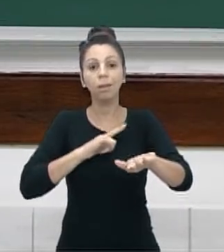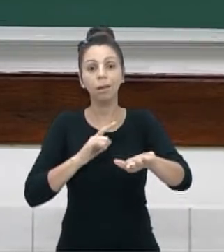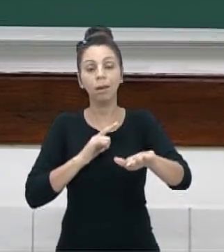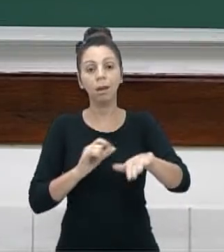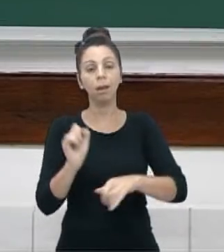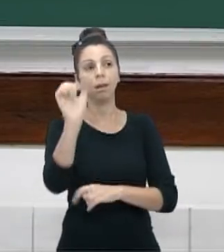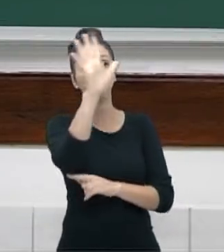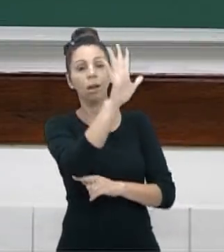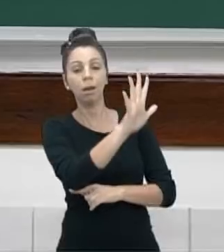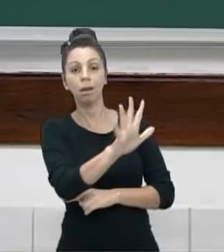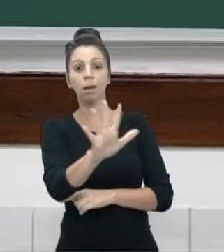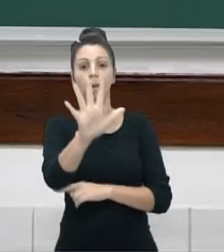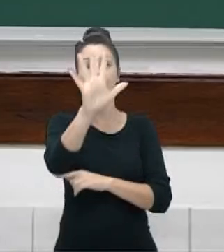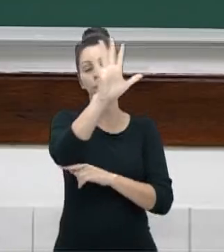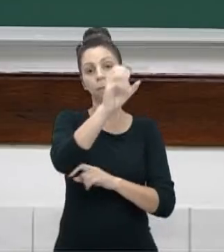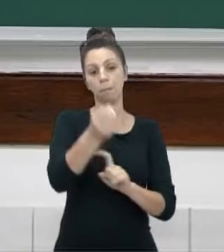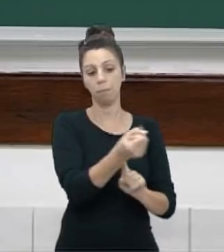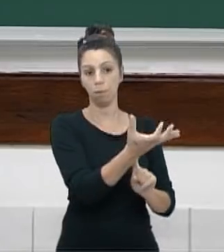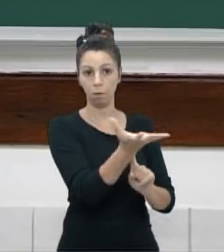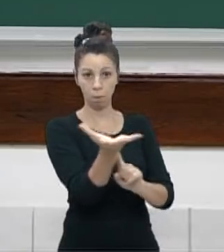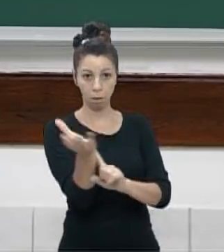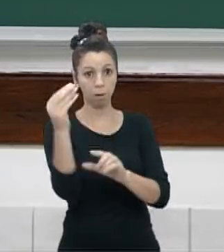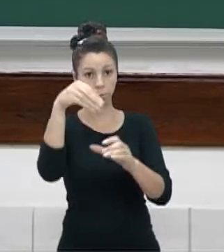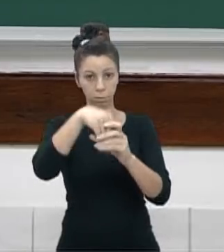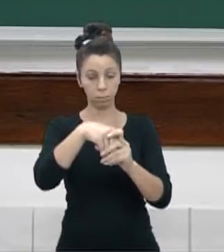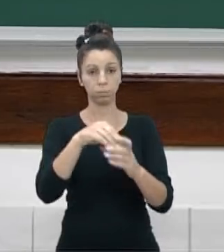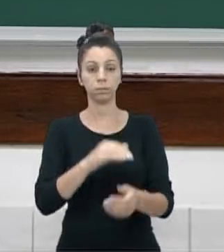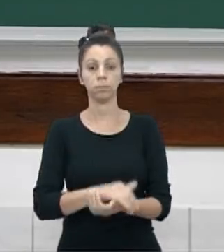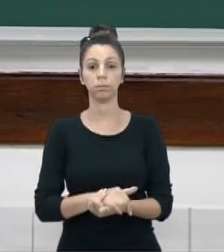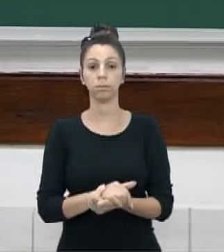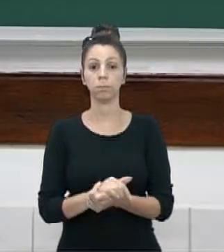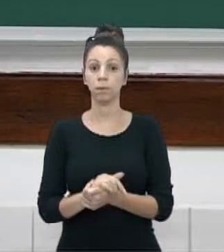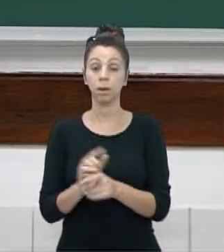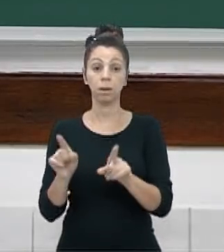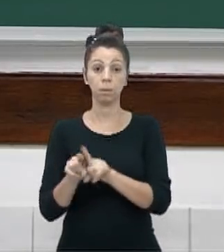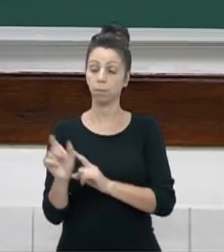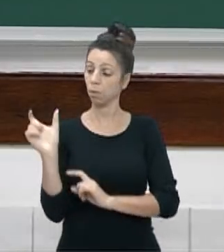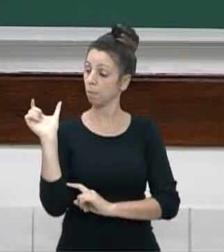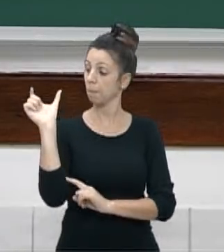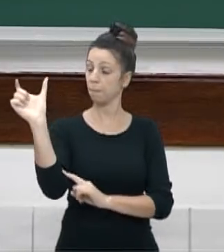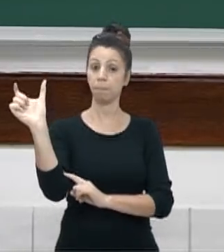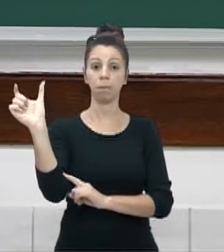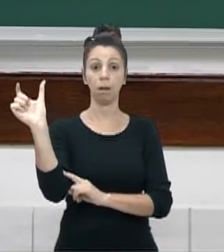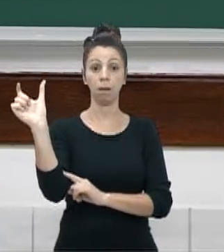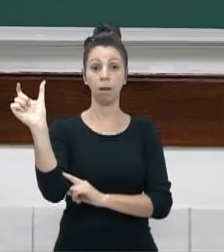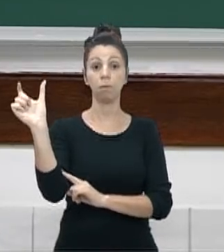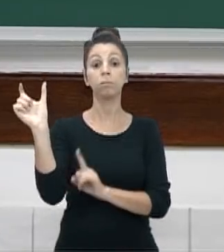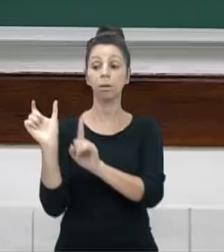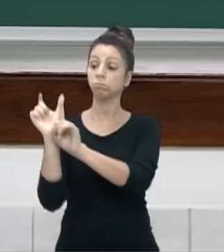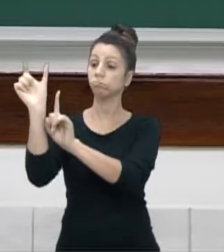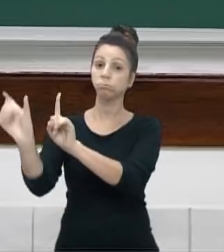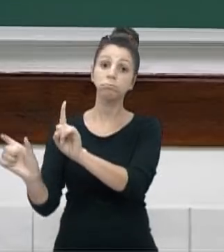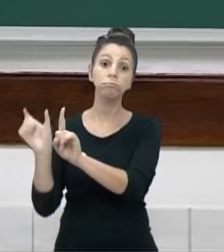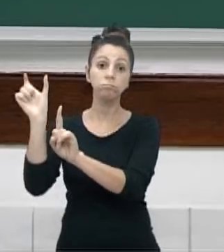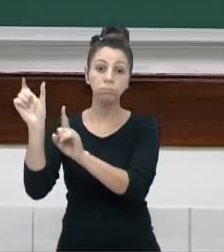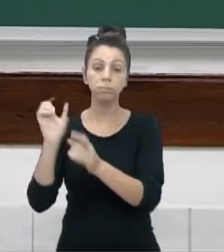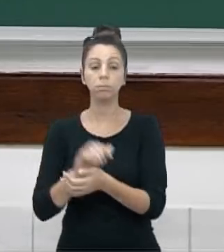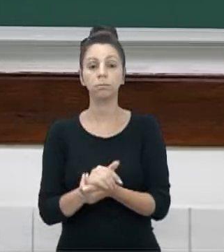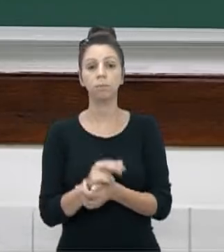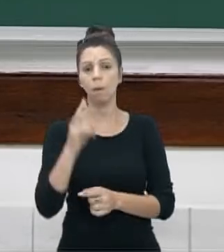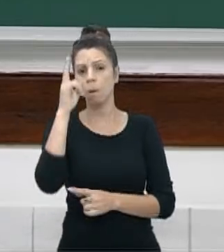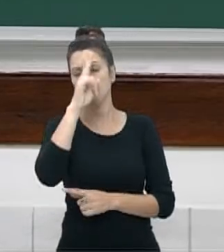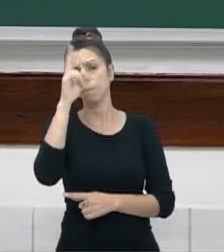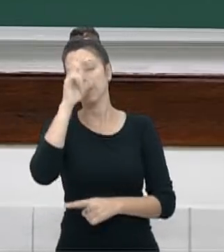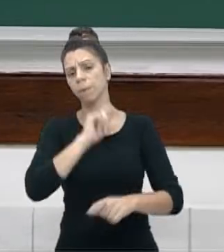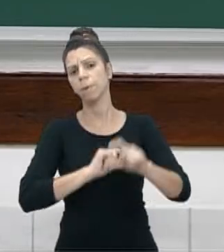que constituem ali o discurso não verbal, né, e palavras que constituem o discurso verbal. Lembrando que